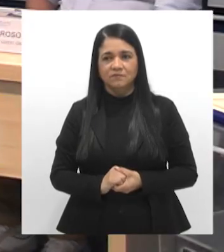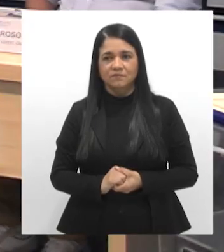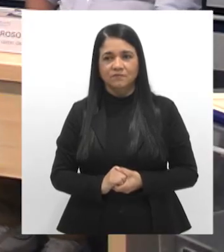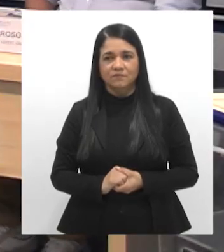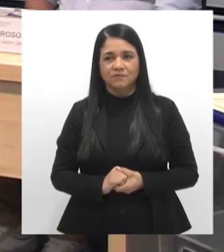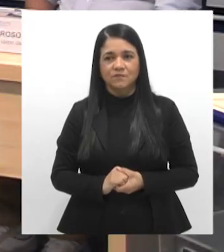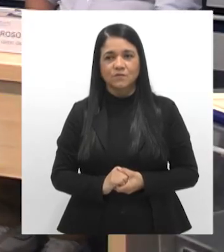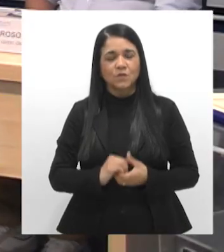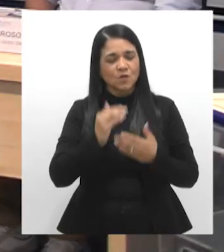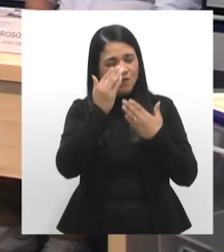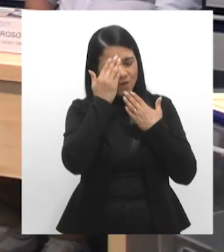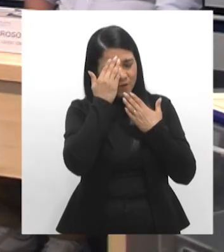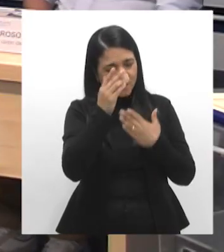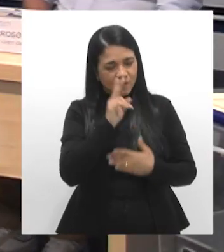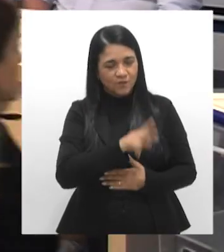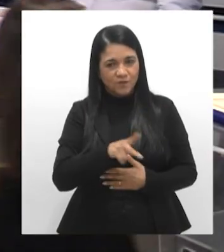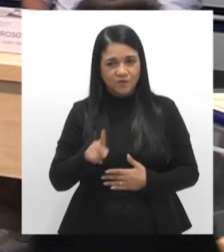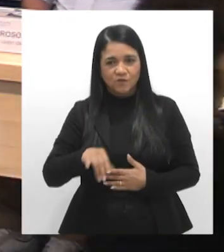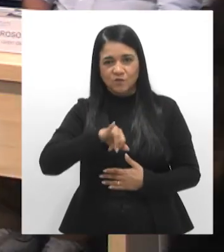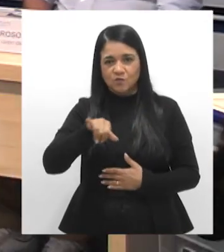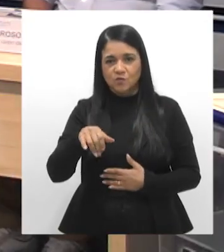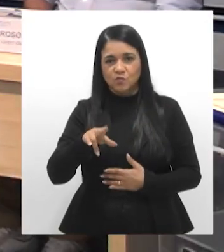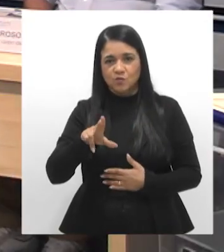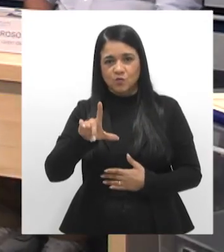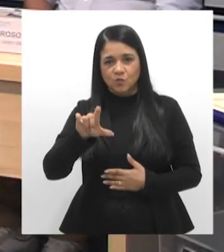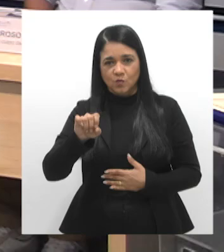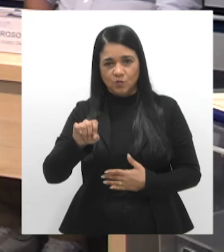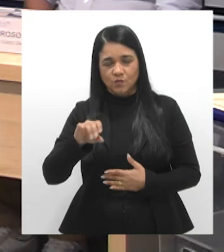Muito obrigado, professor Júlio César.